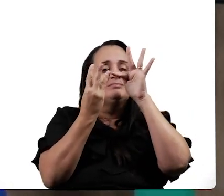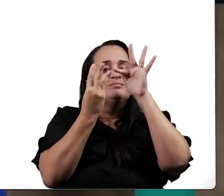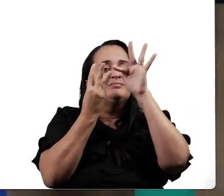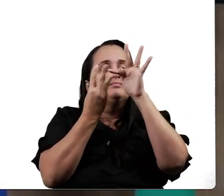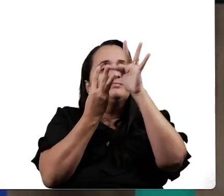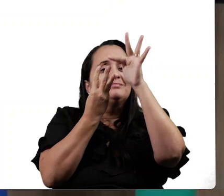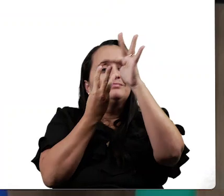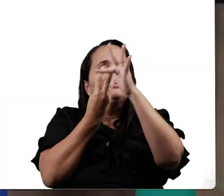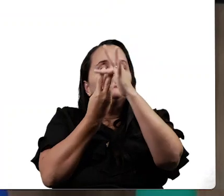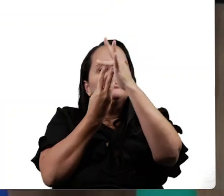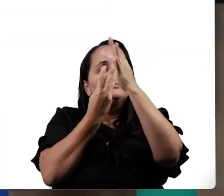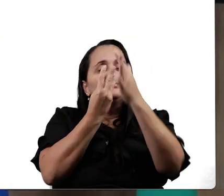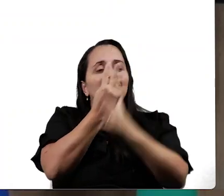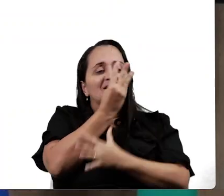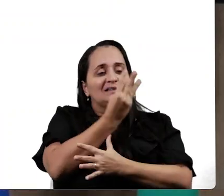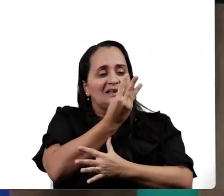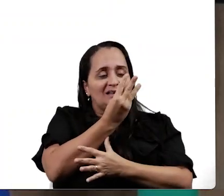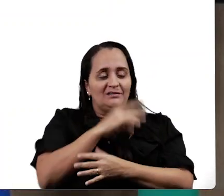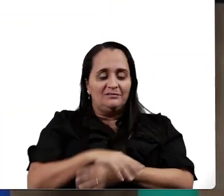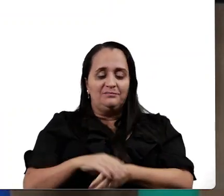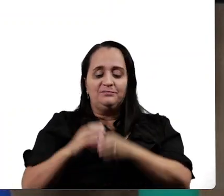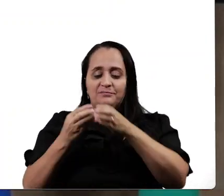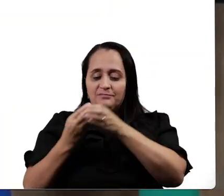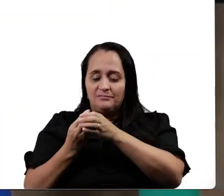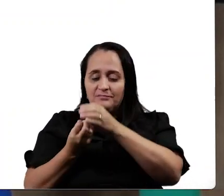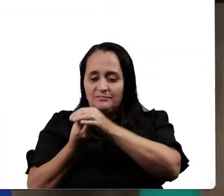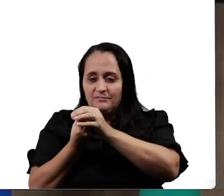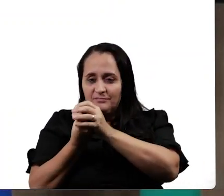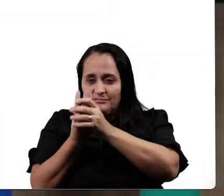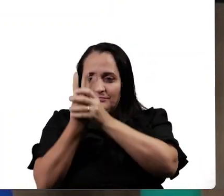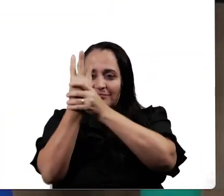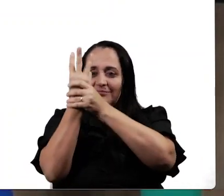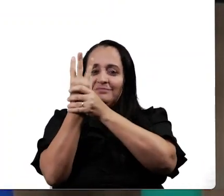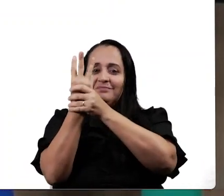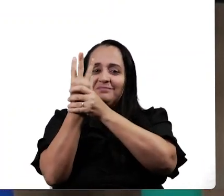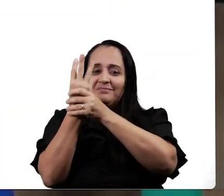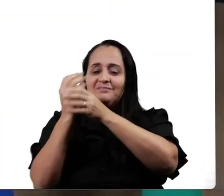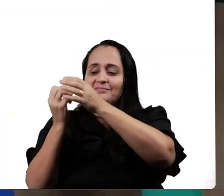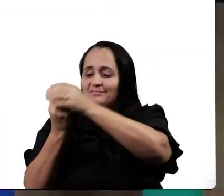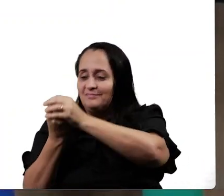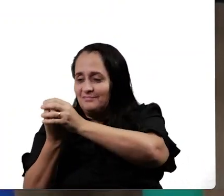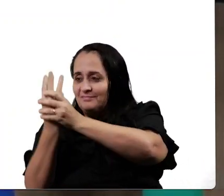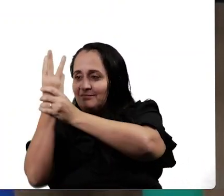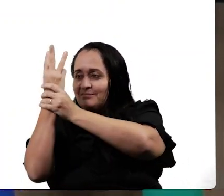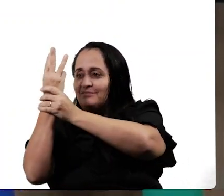3 aqui Nasceu mais um